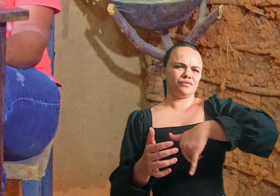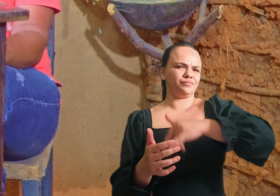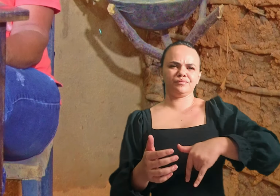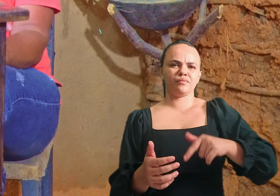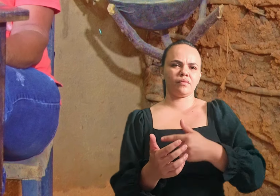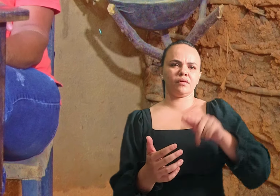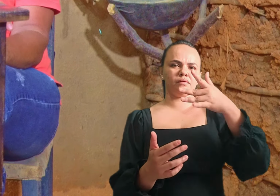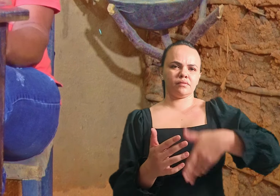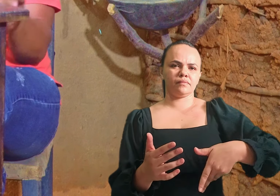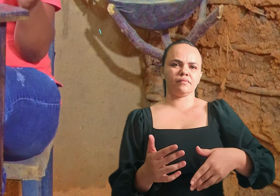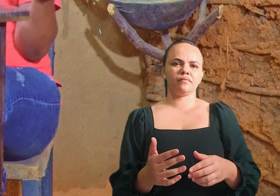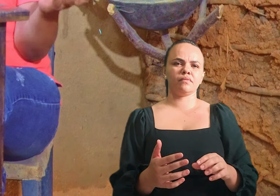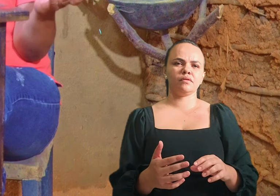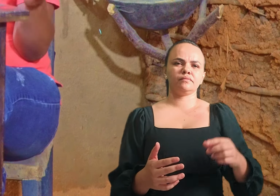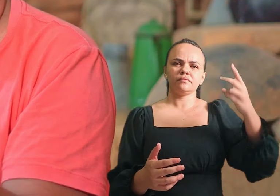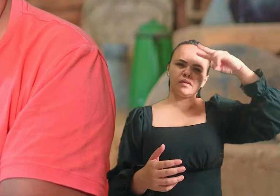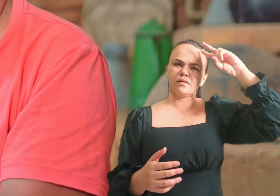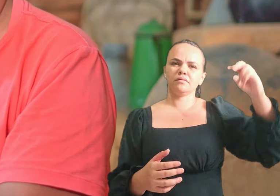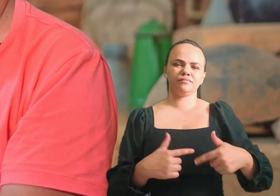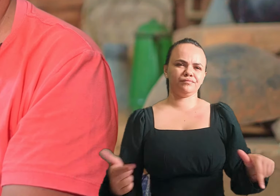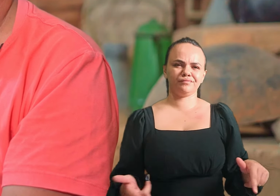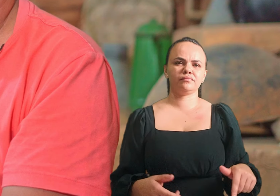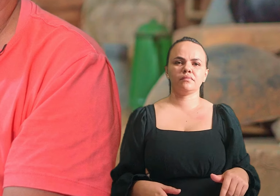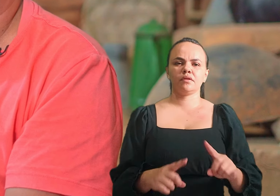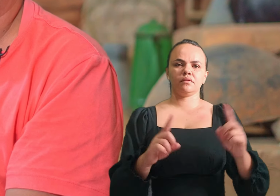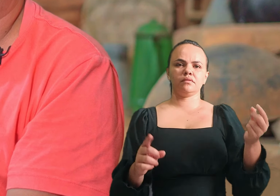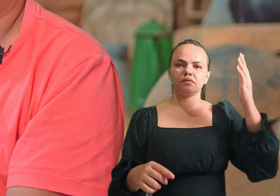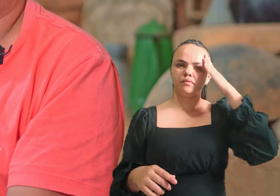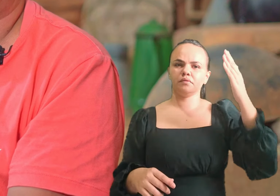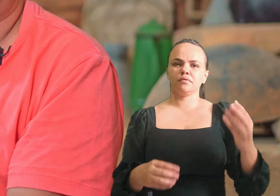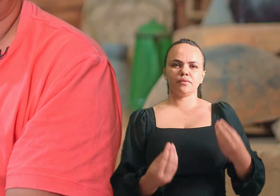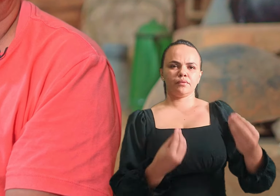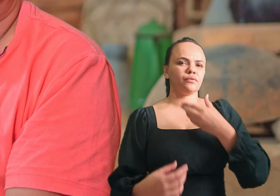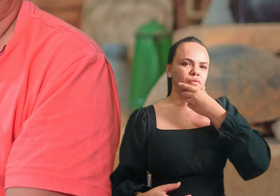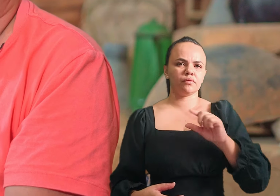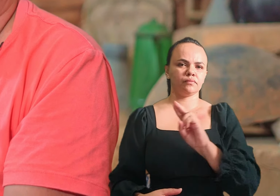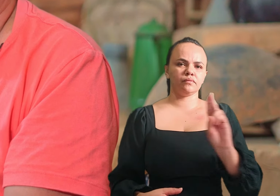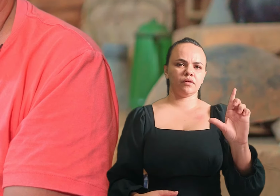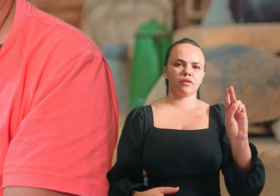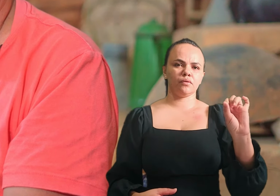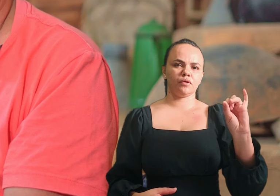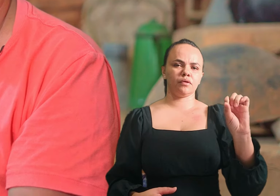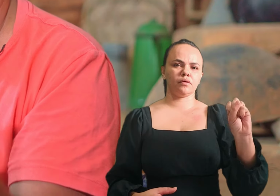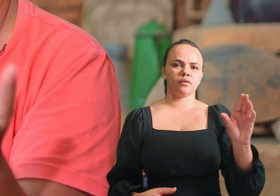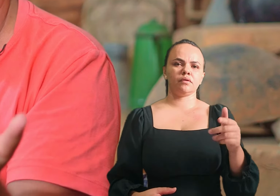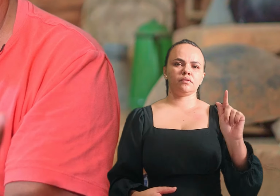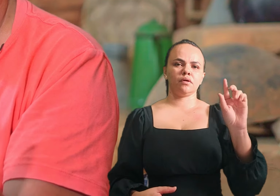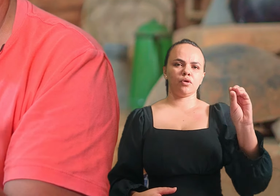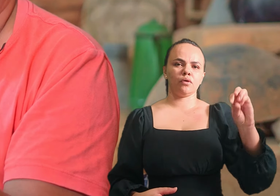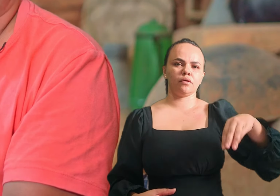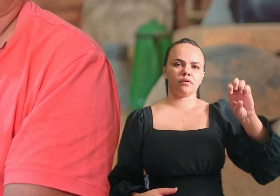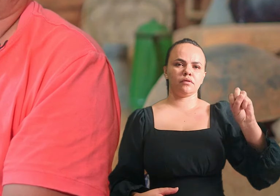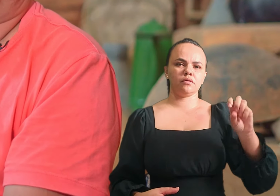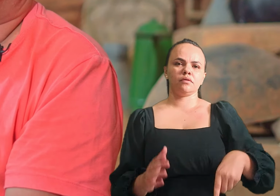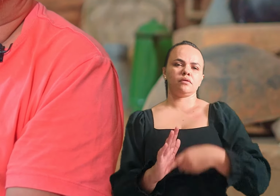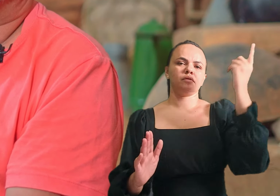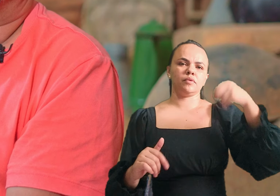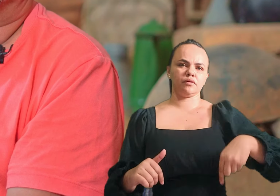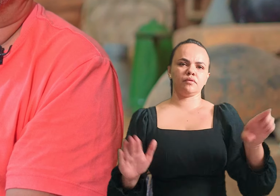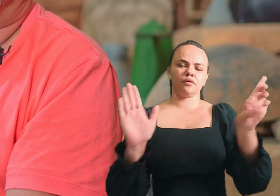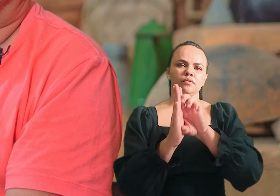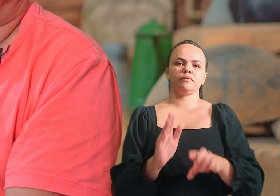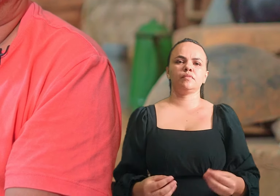fale A esse respeito como é que a gente sabe que foi a figura de um luí Gomes que primeiro chegou por aqui